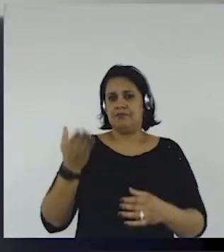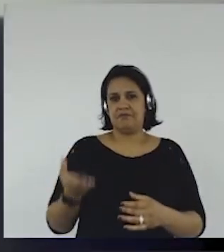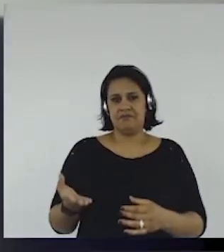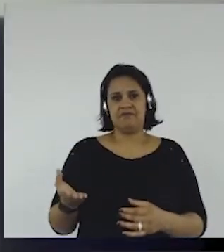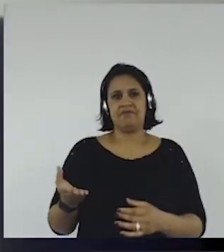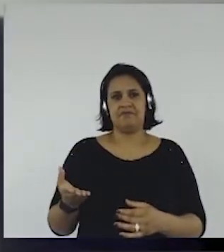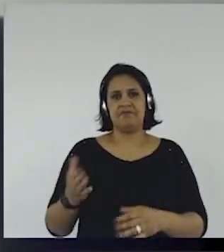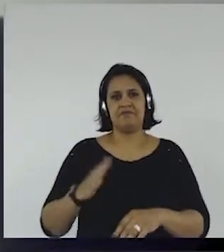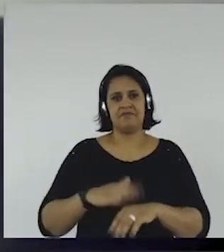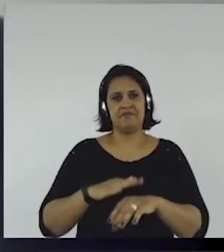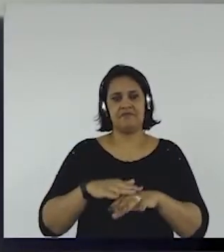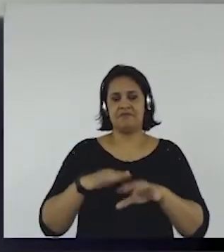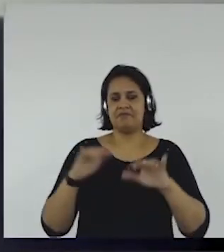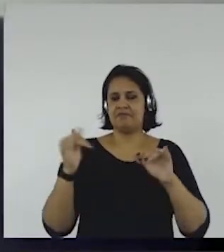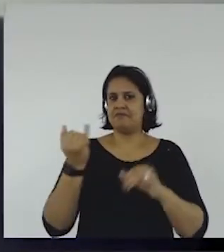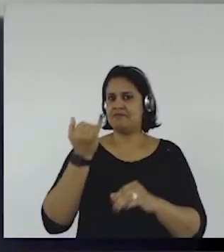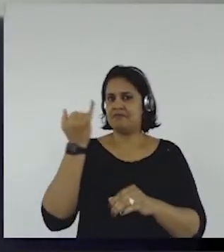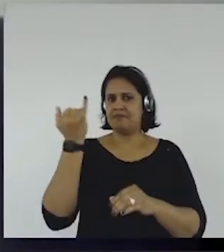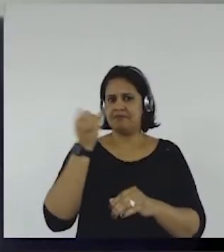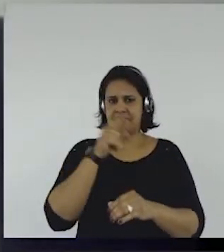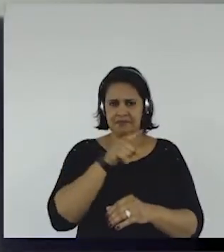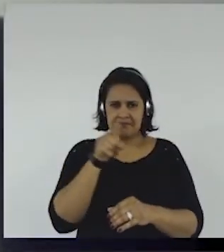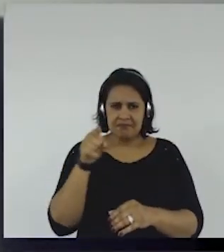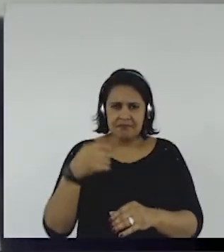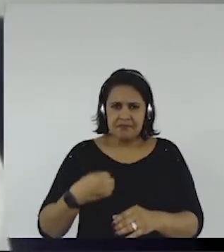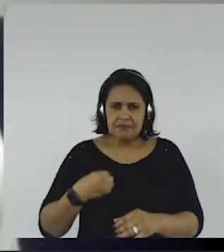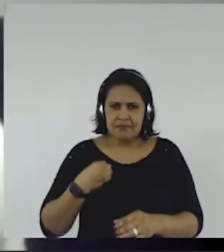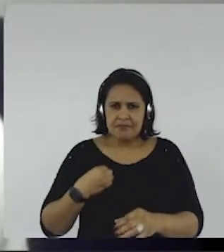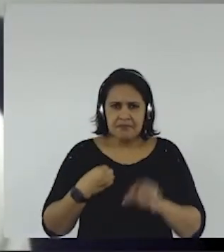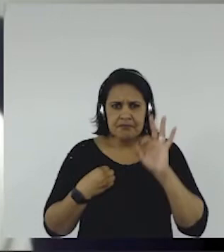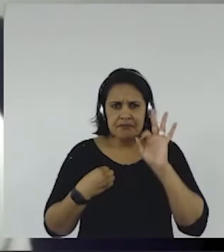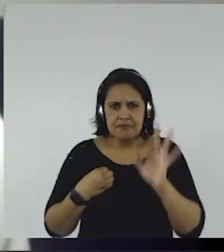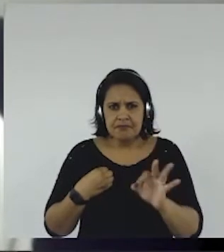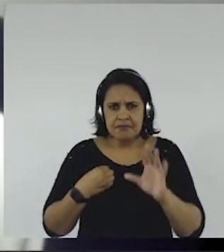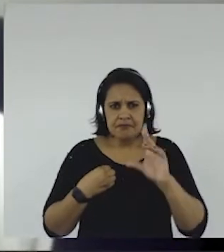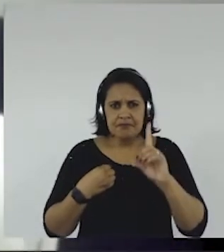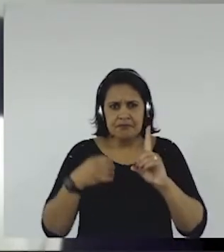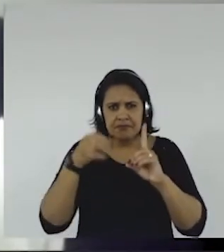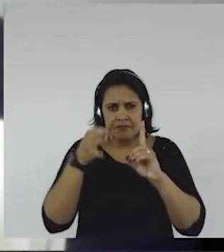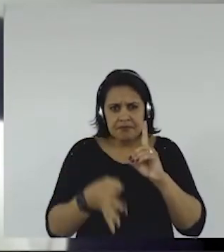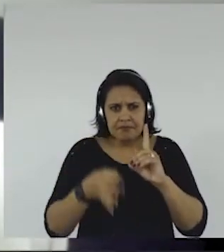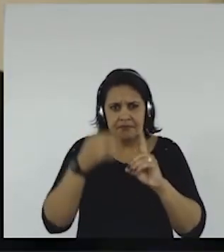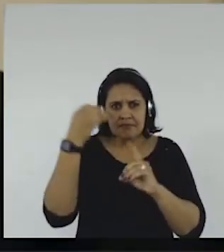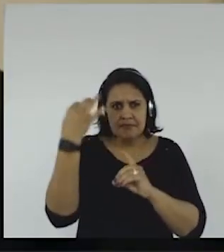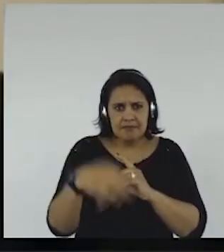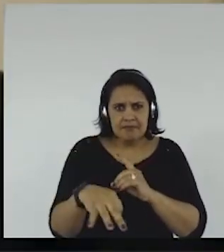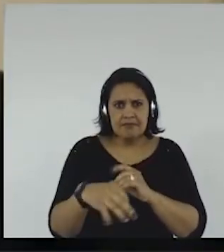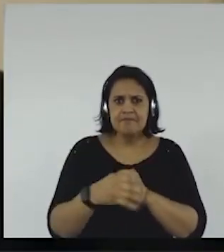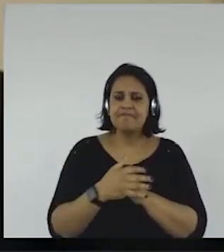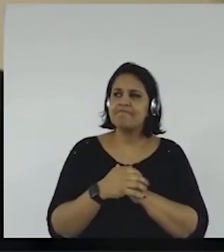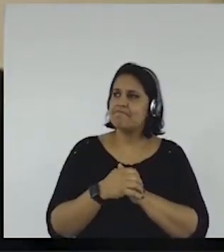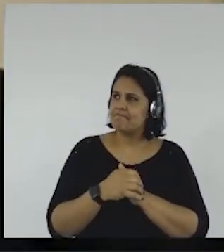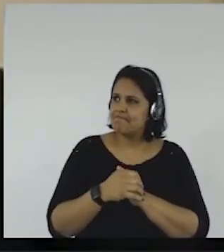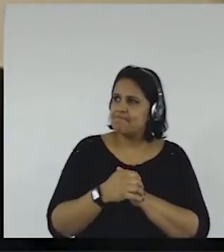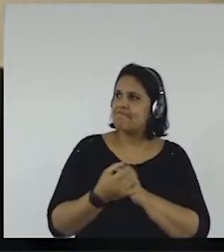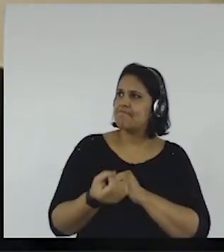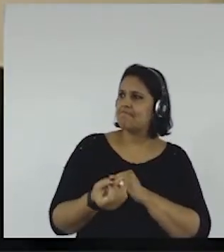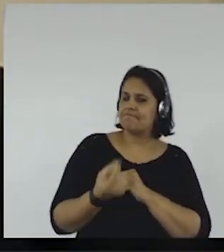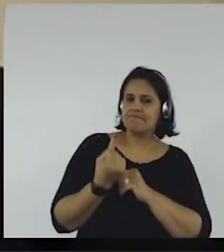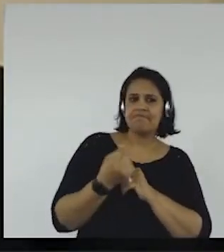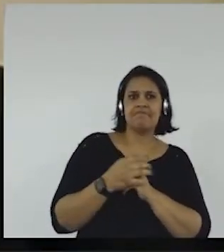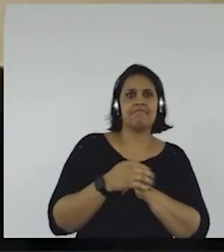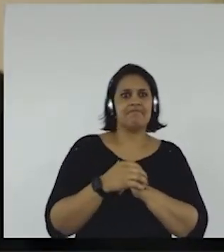faço questão de me lembrar. Quando esteve na minha posse, quando eu tomei posse como desembargadora do tribunal? Como desembargador do tribunal.